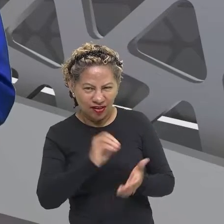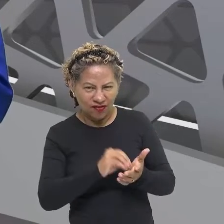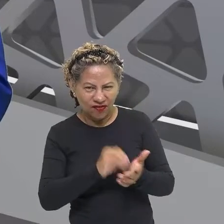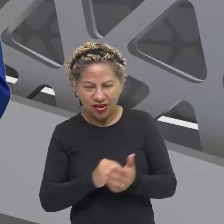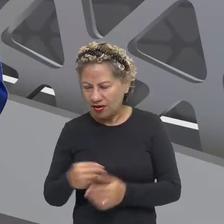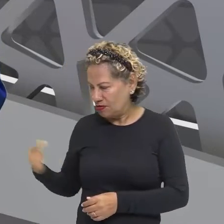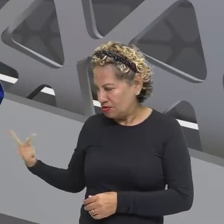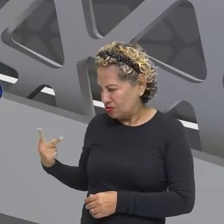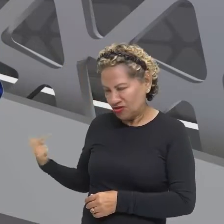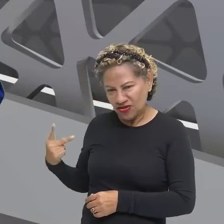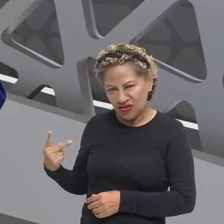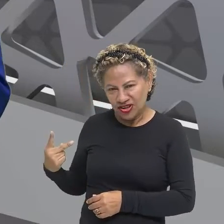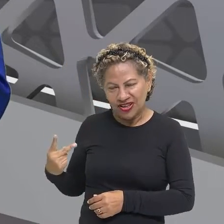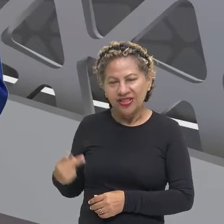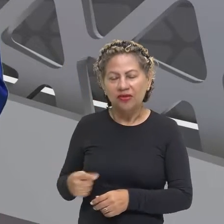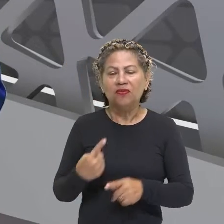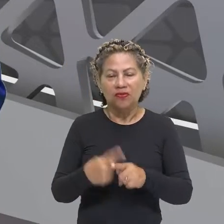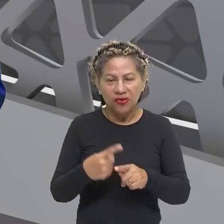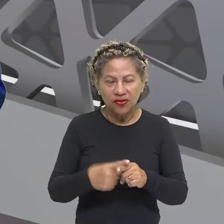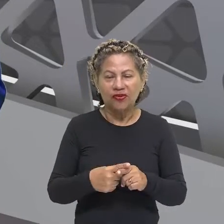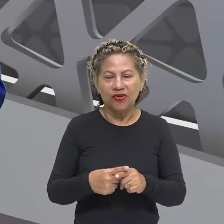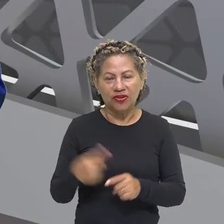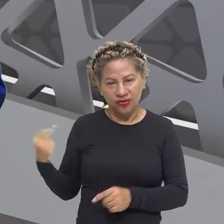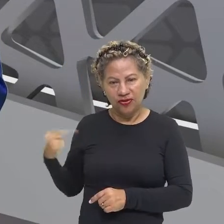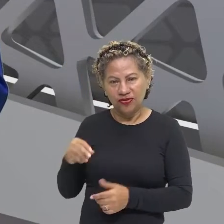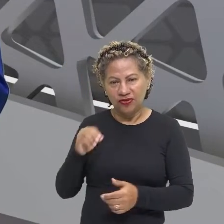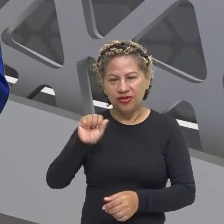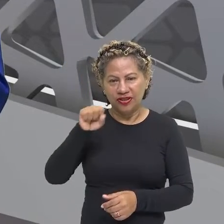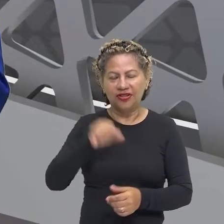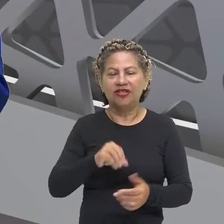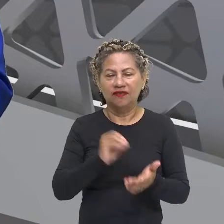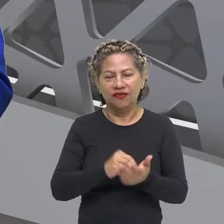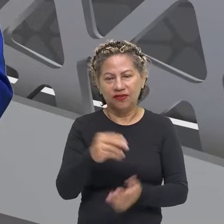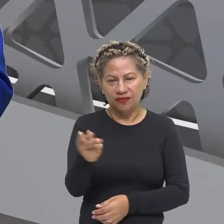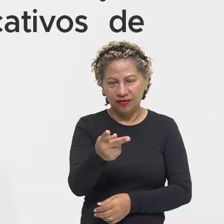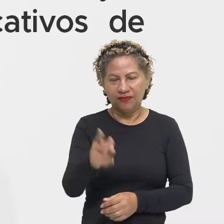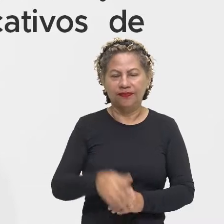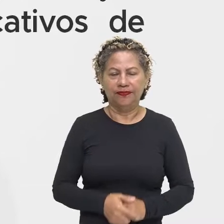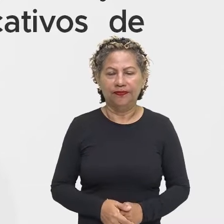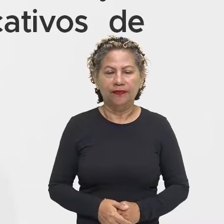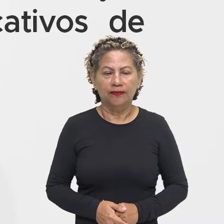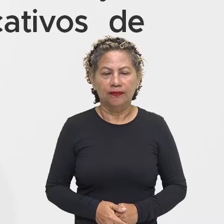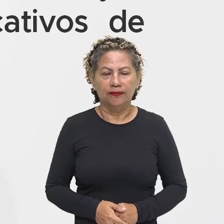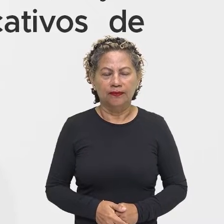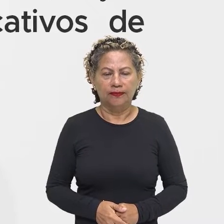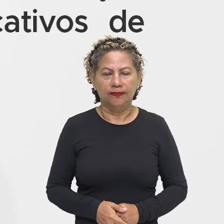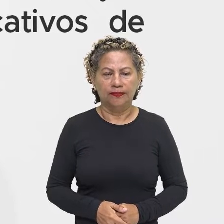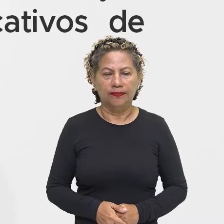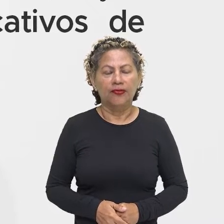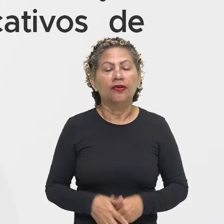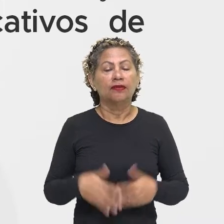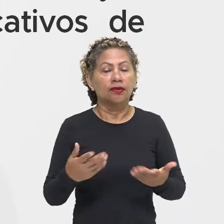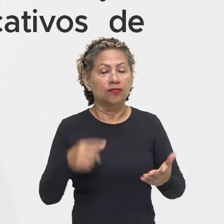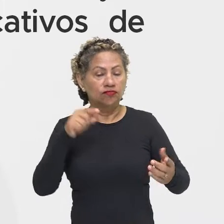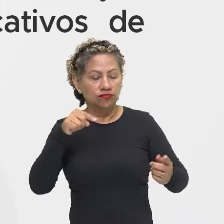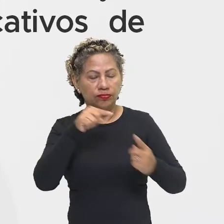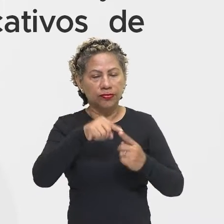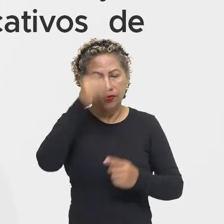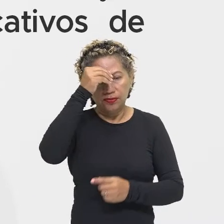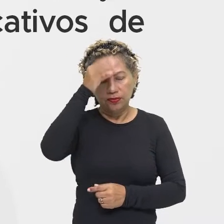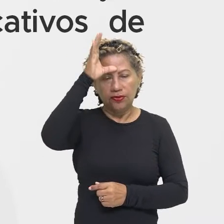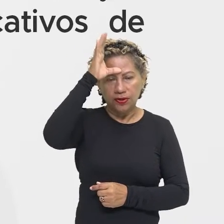de hoje? Estou aqui junto com a professora Vilmara. Olá, meus queridos! Sentiram a nossa falta? Nós sentimos